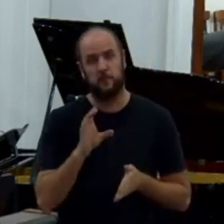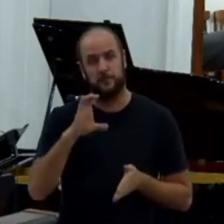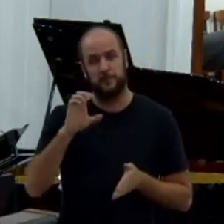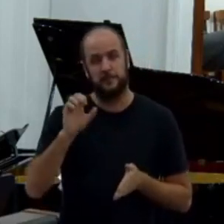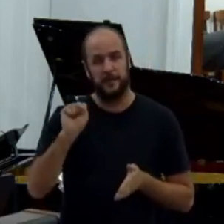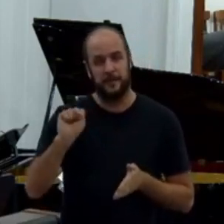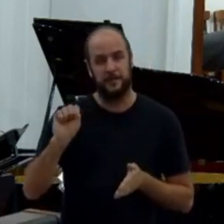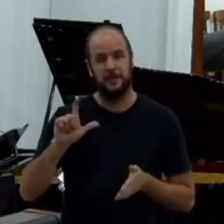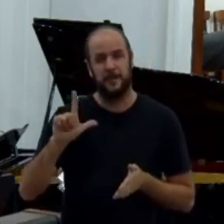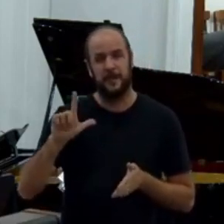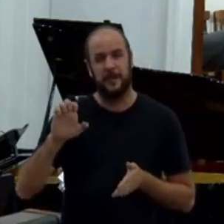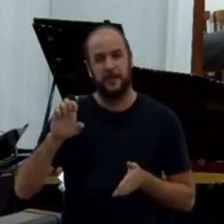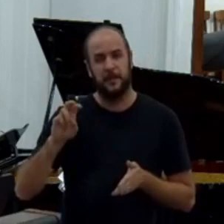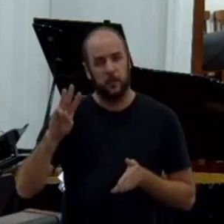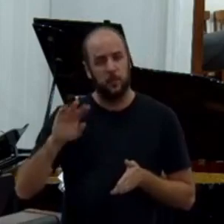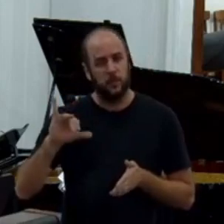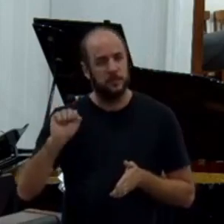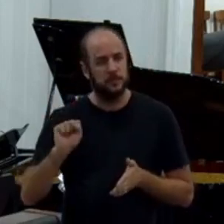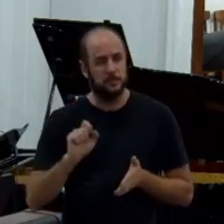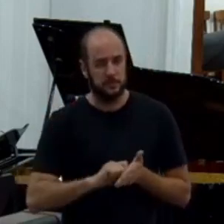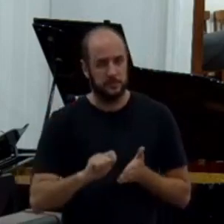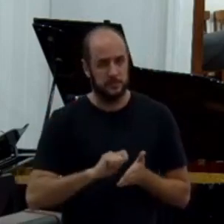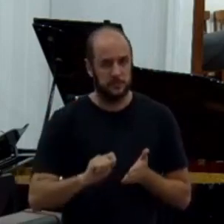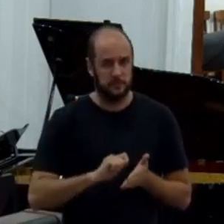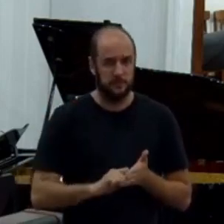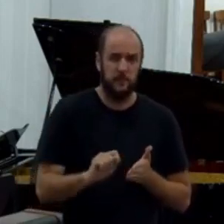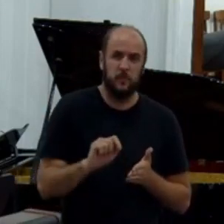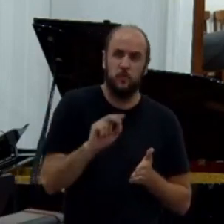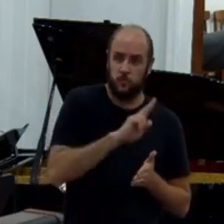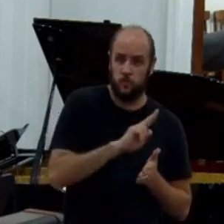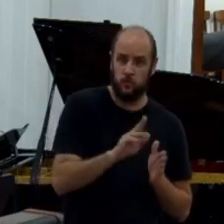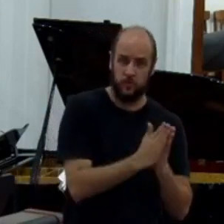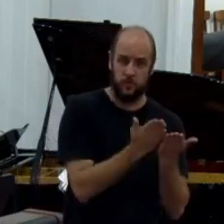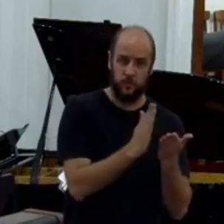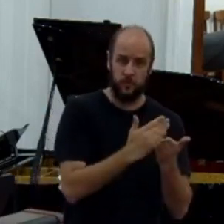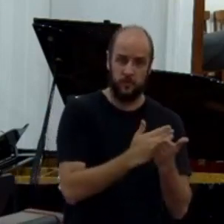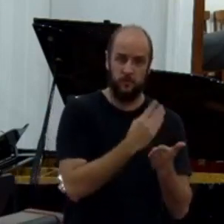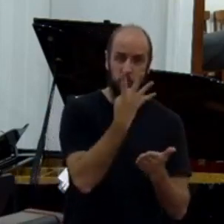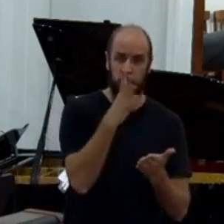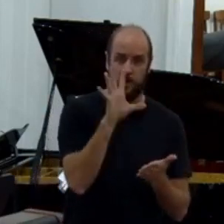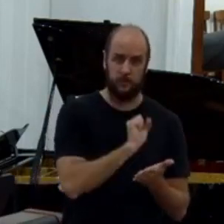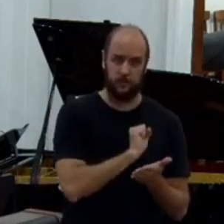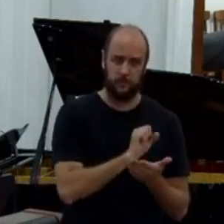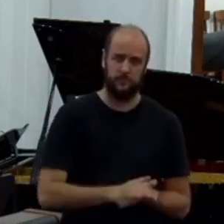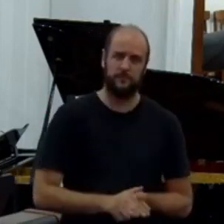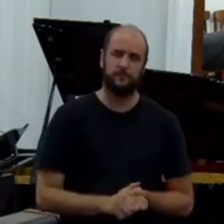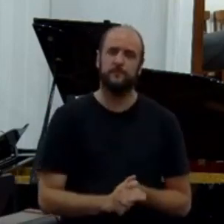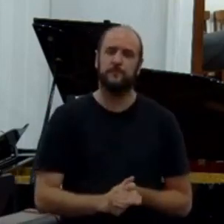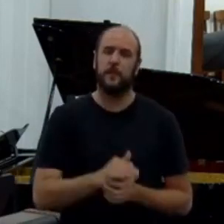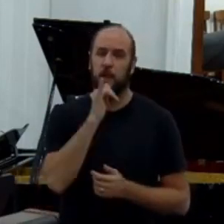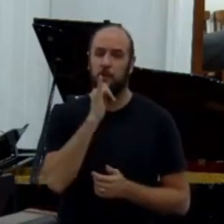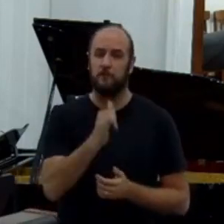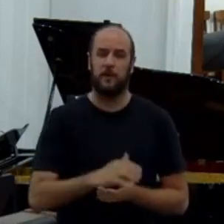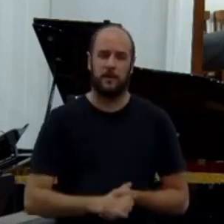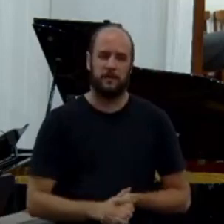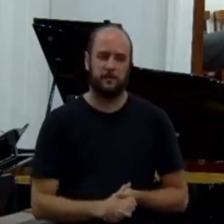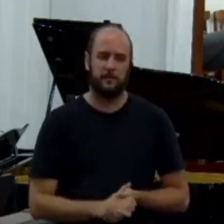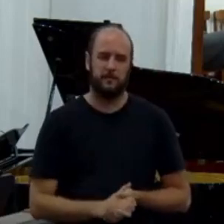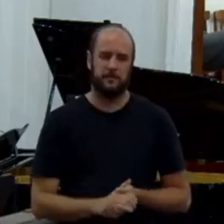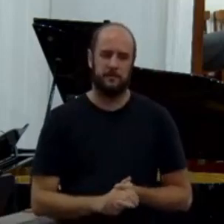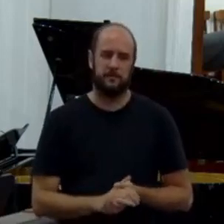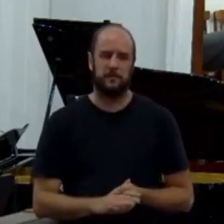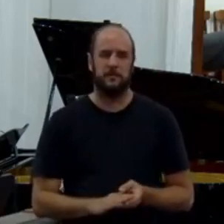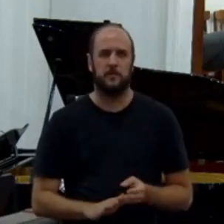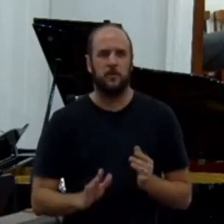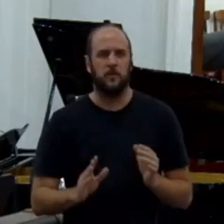C.S. Lewis, quando escreve o livro Quatro Amores. Ele diz: as tensões